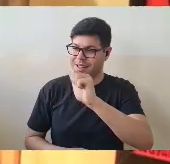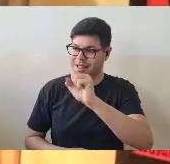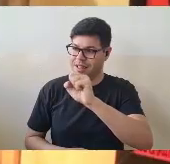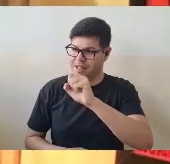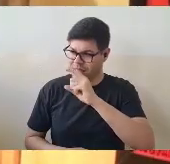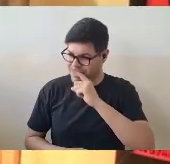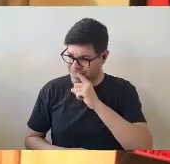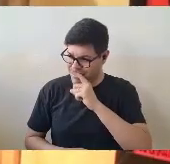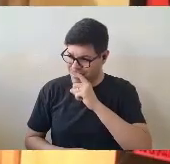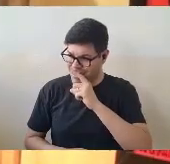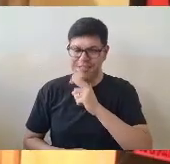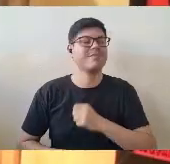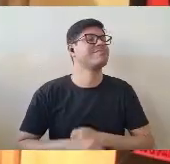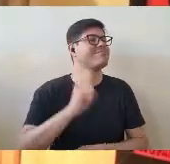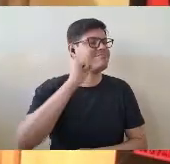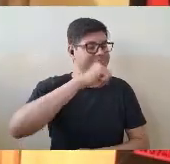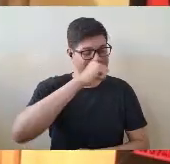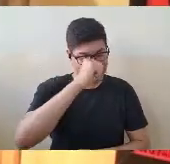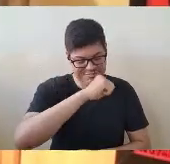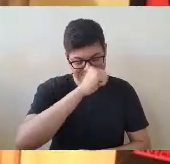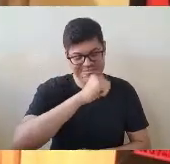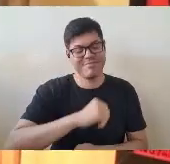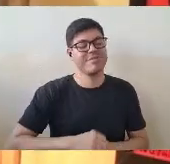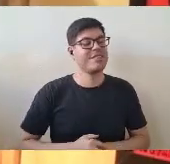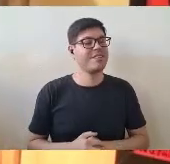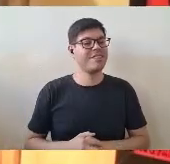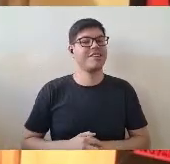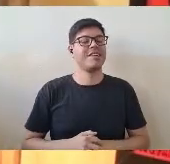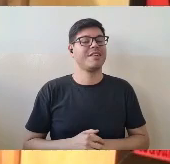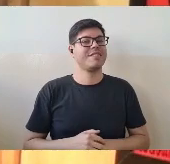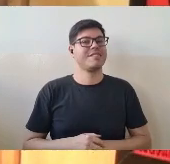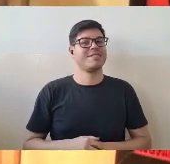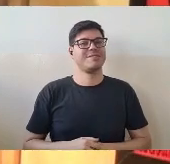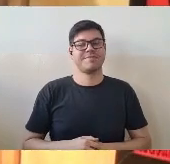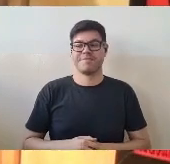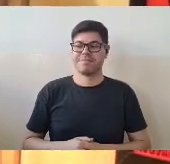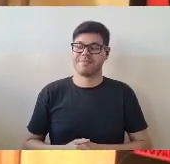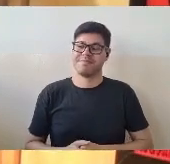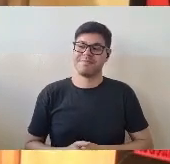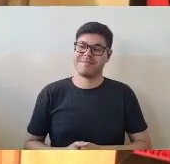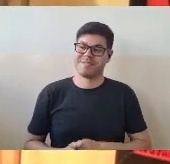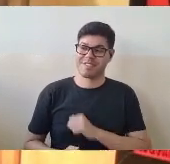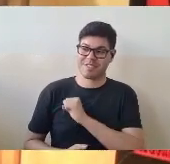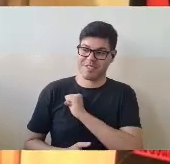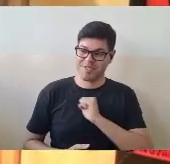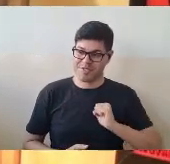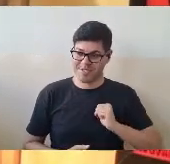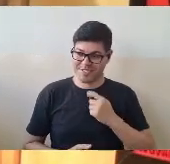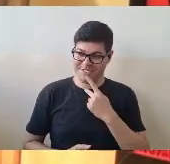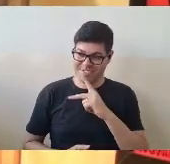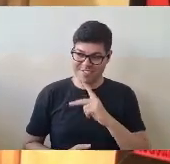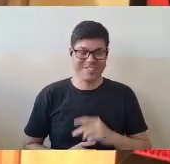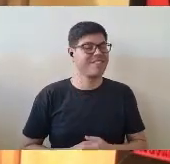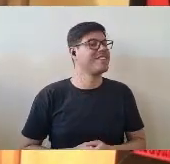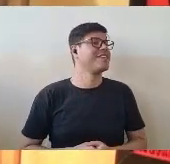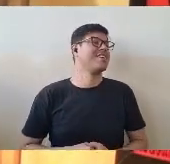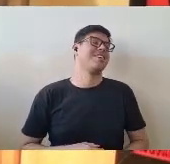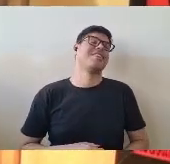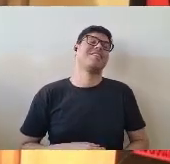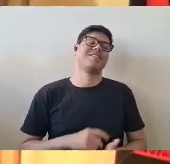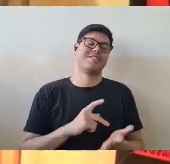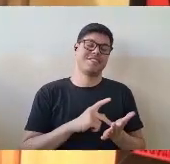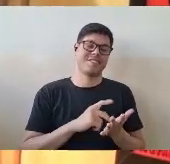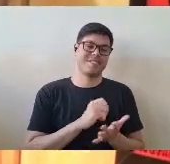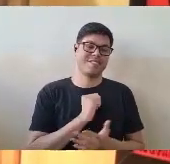casa da sogra, né? Exatamente. Para você é a casa da sogra, certinho. Exatamente. Para mim foi autêntica aí, Foi né? autêntico mesmo.